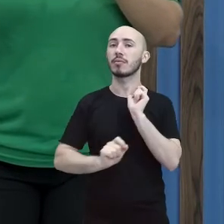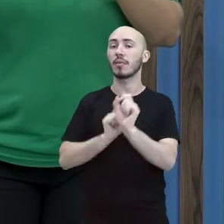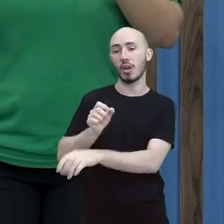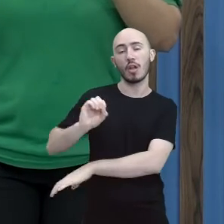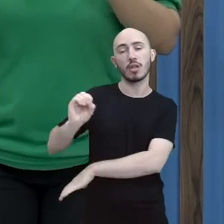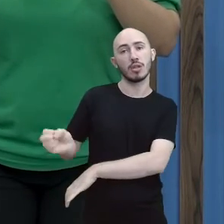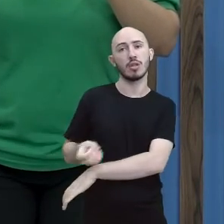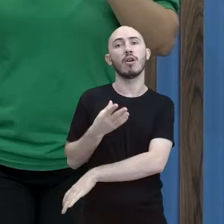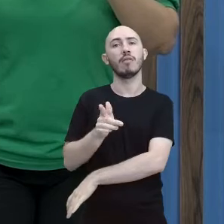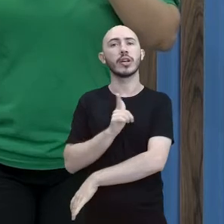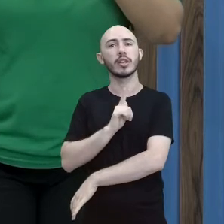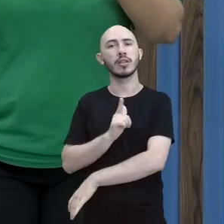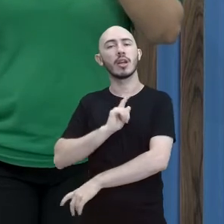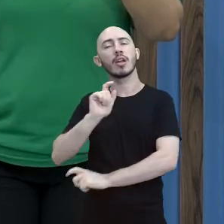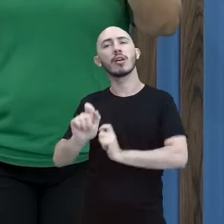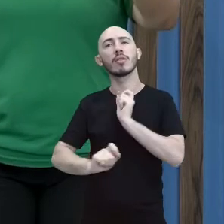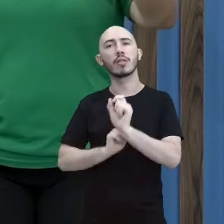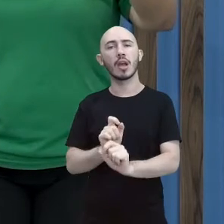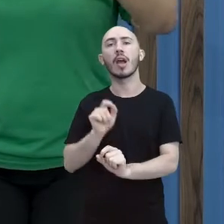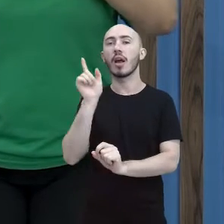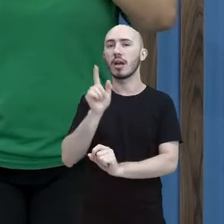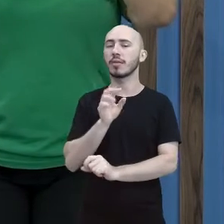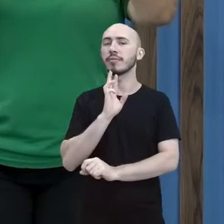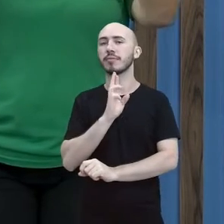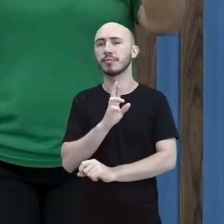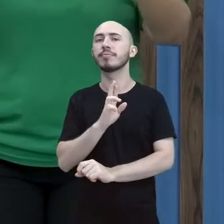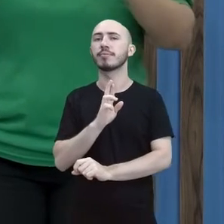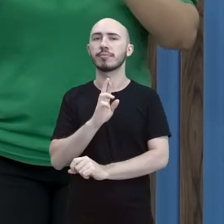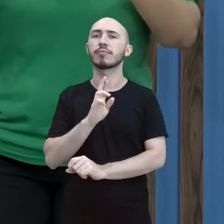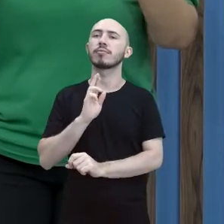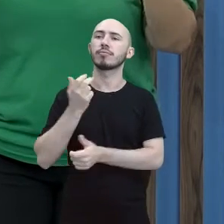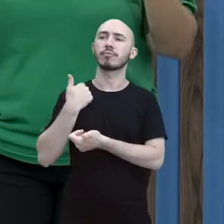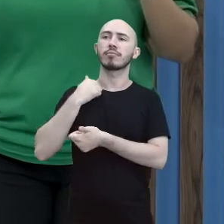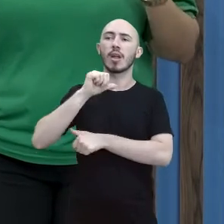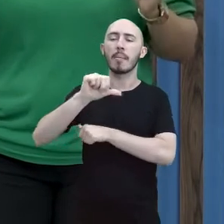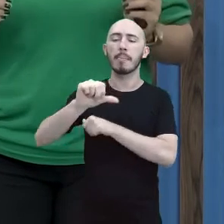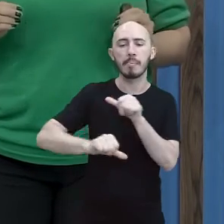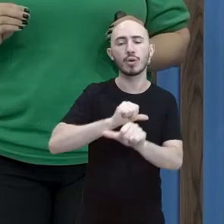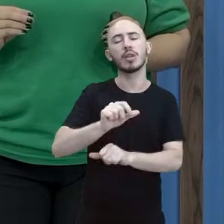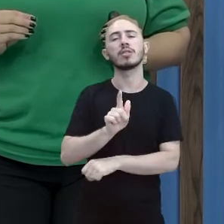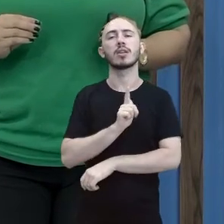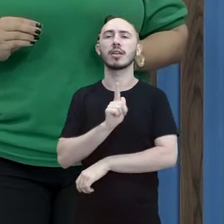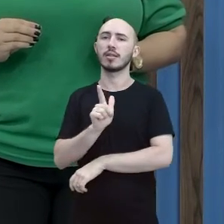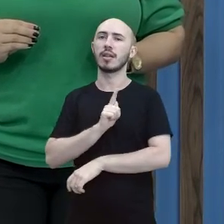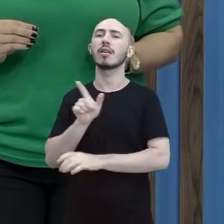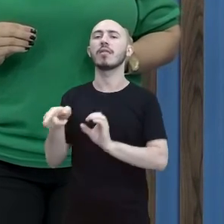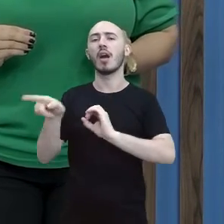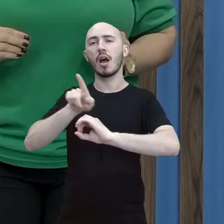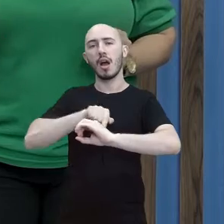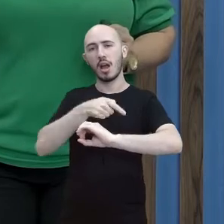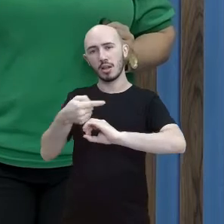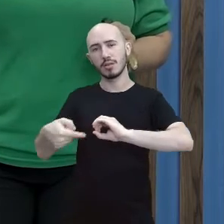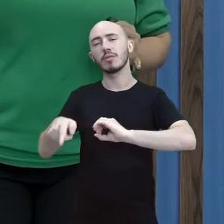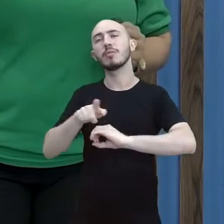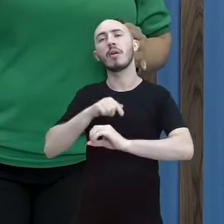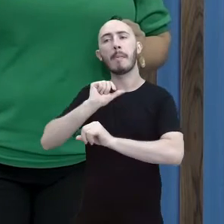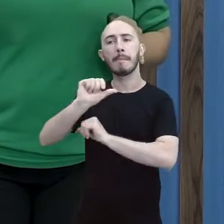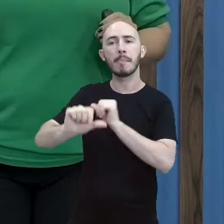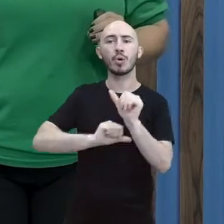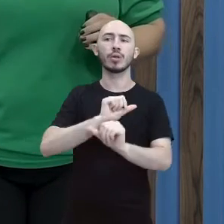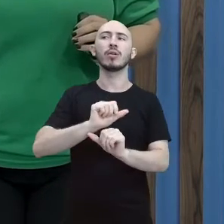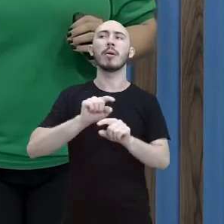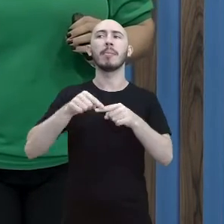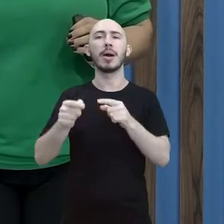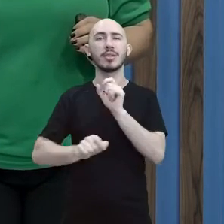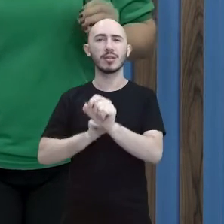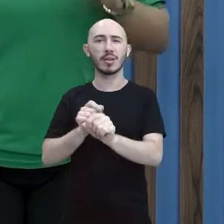formar, ela seria aí esse resultado de um rearranjo desses átomos, tá certo? Os átomos não iam